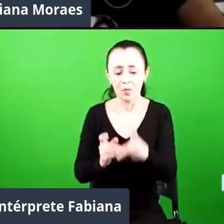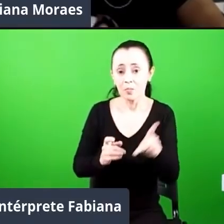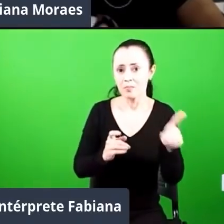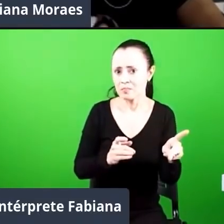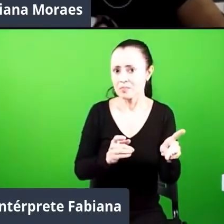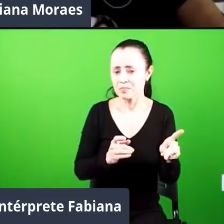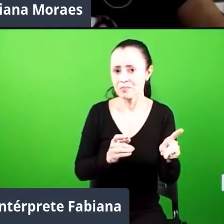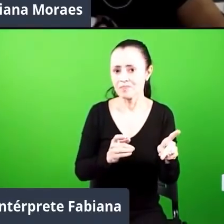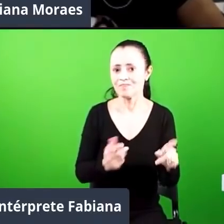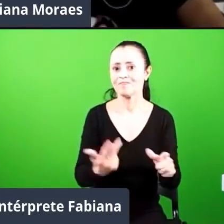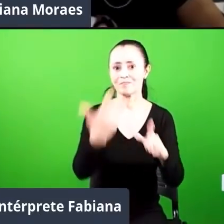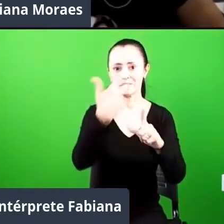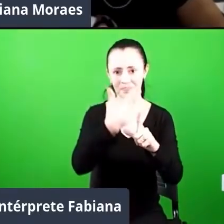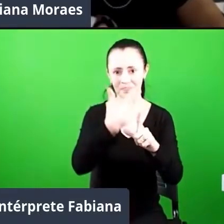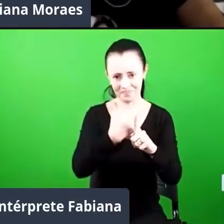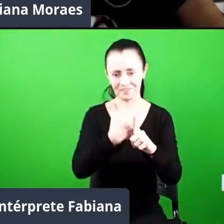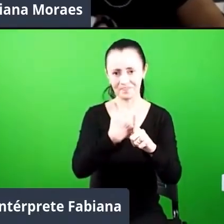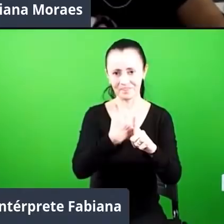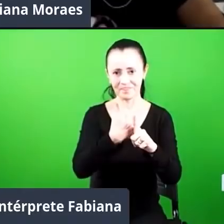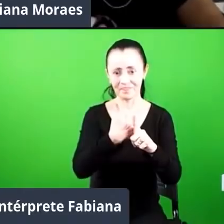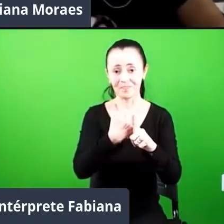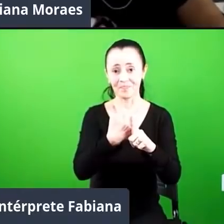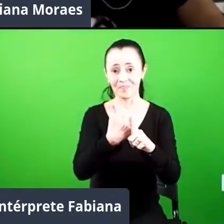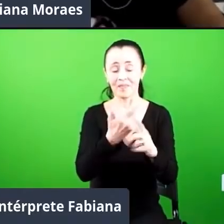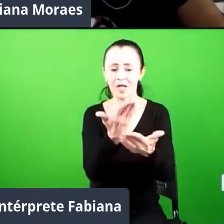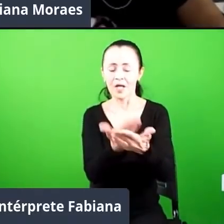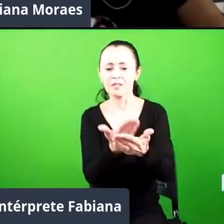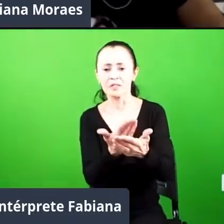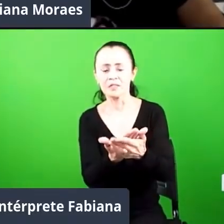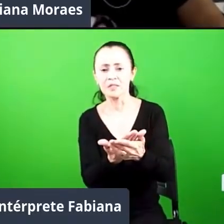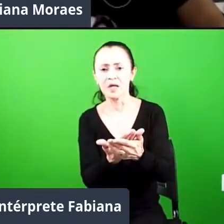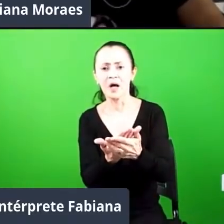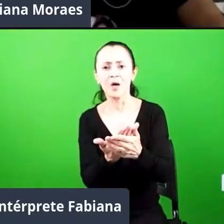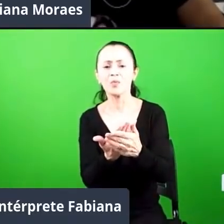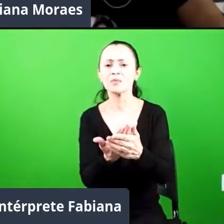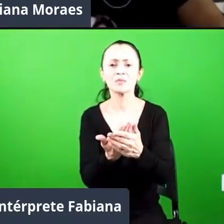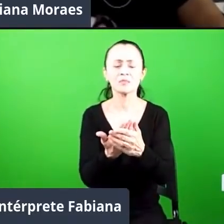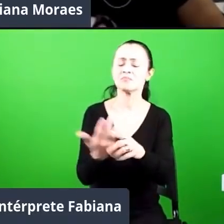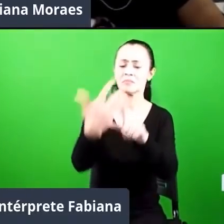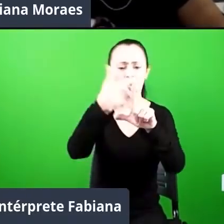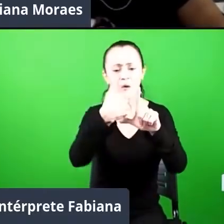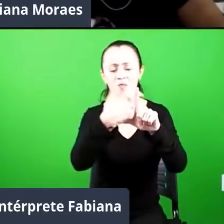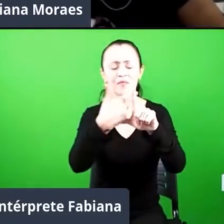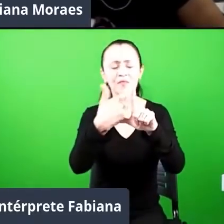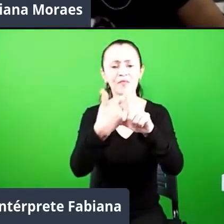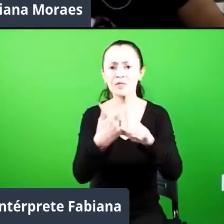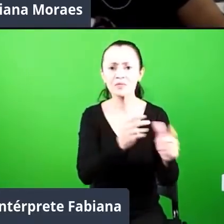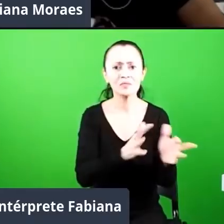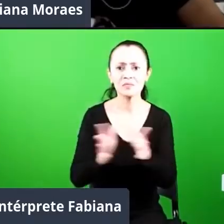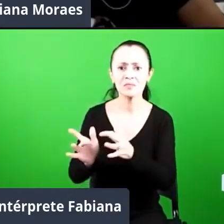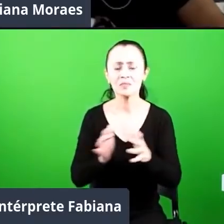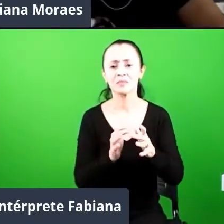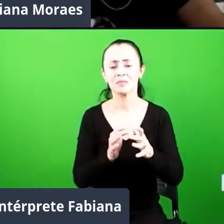câmera, né? Ele grava suas aulas, ele faz vídeos, né? Porque os nossos encontros, eles não